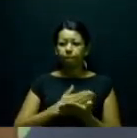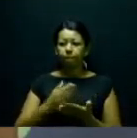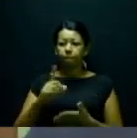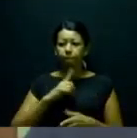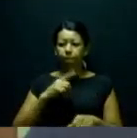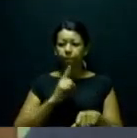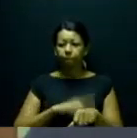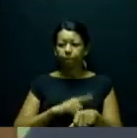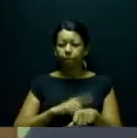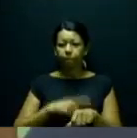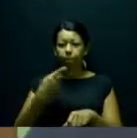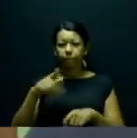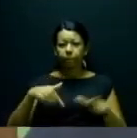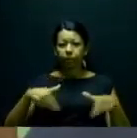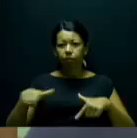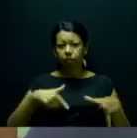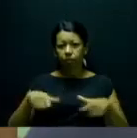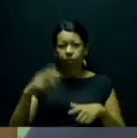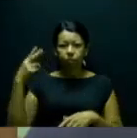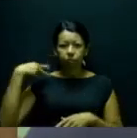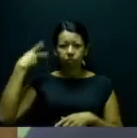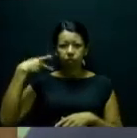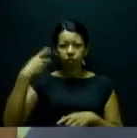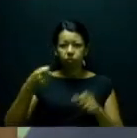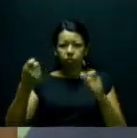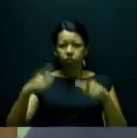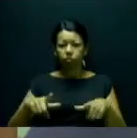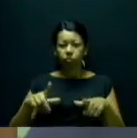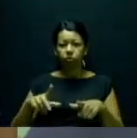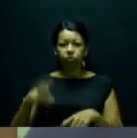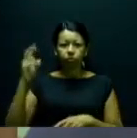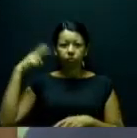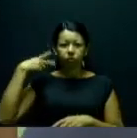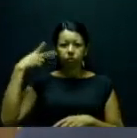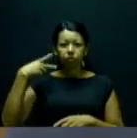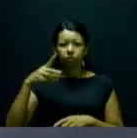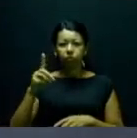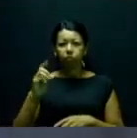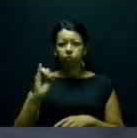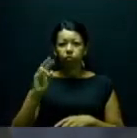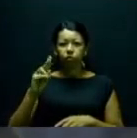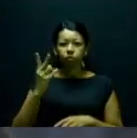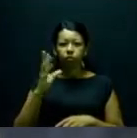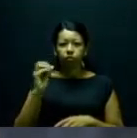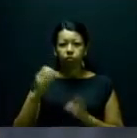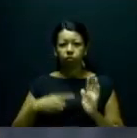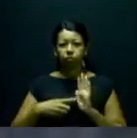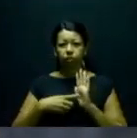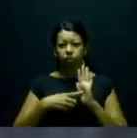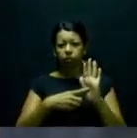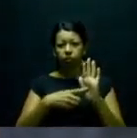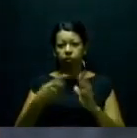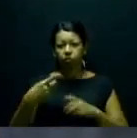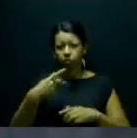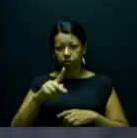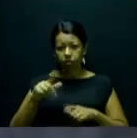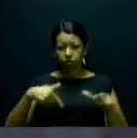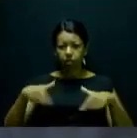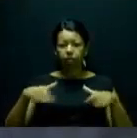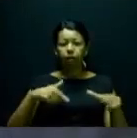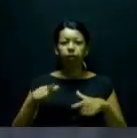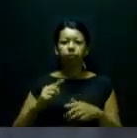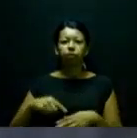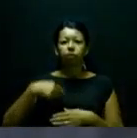o horário reservado ao expediente dos vereadores, no qual o vereador Adeildo Eliodoro irá apresentar os seus trabalhos.